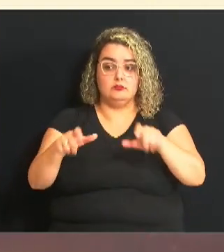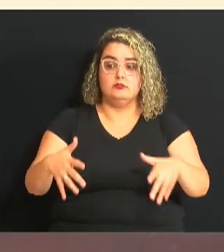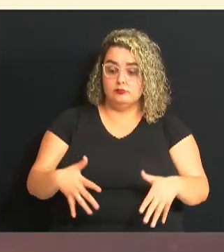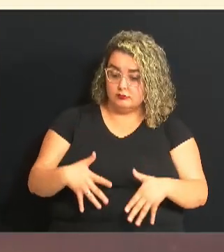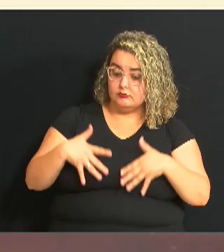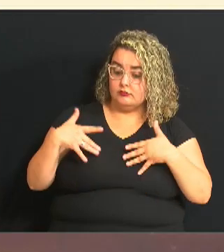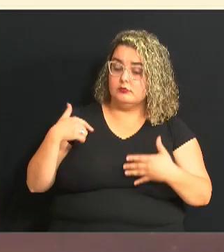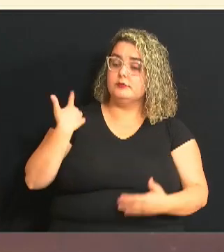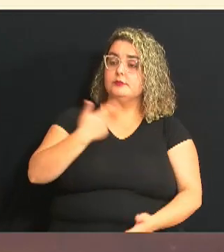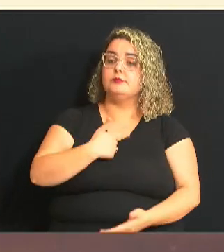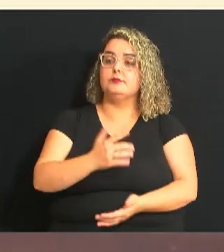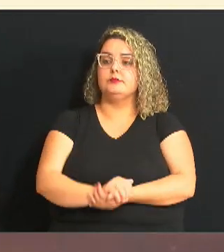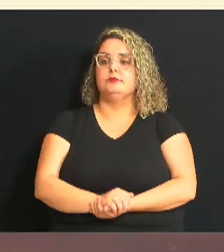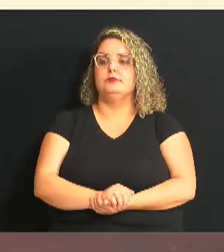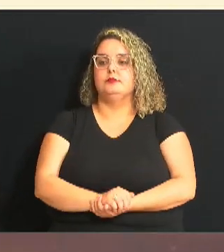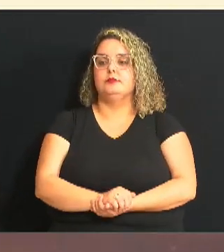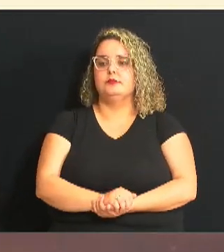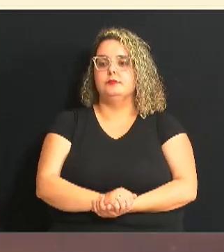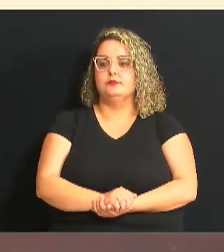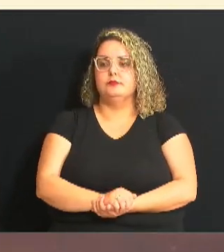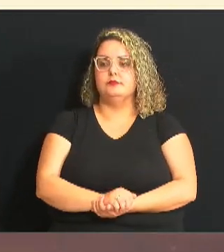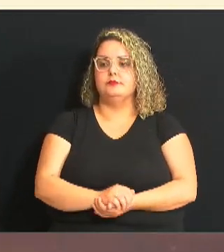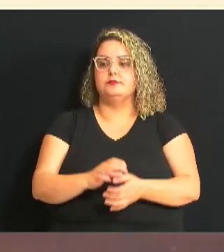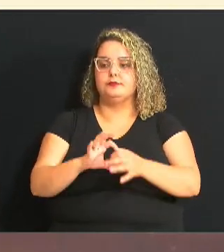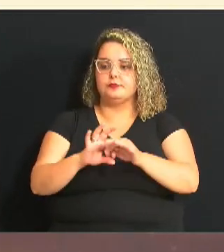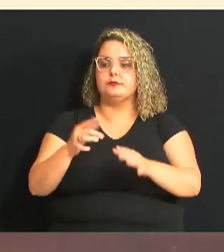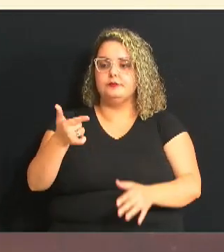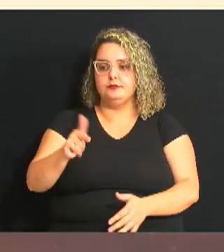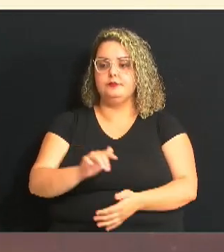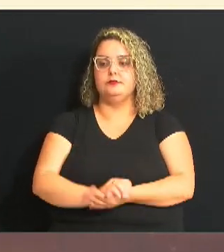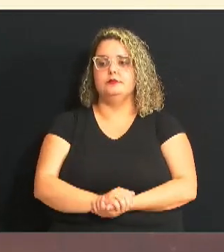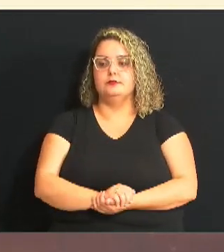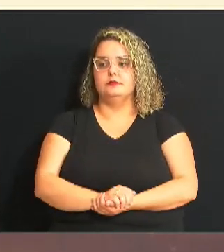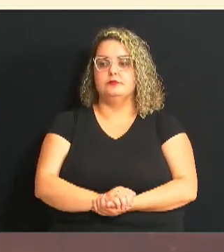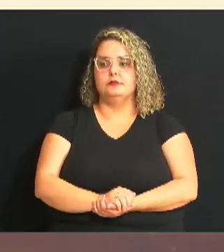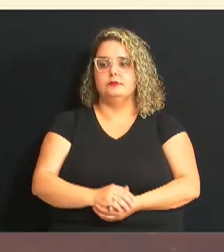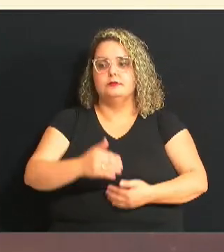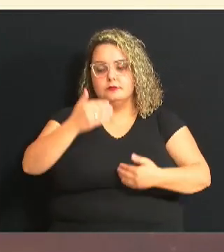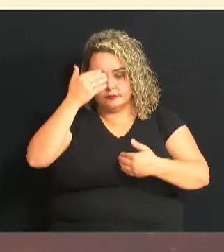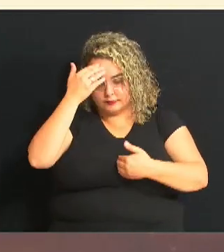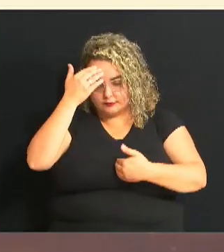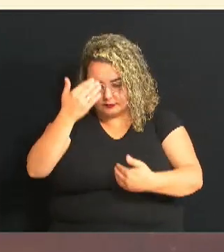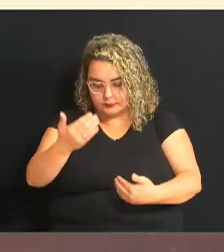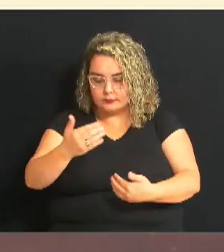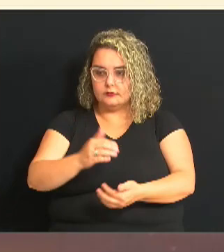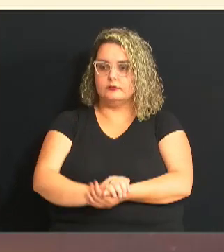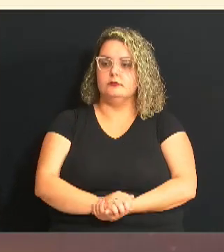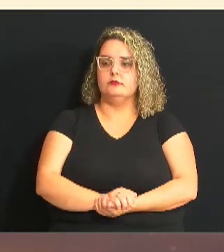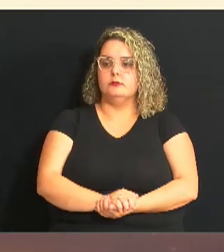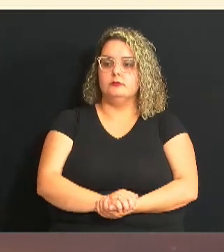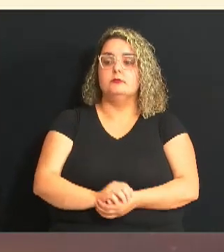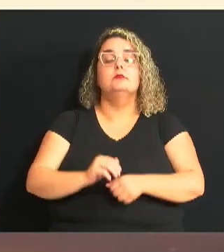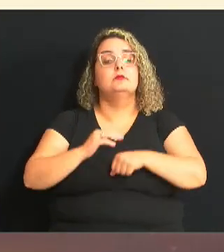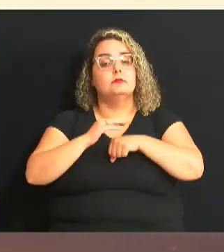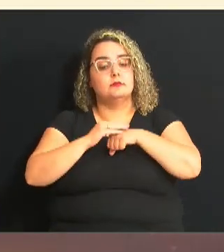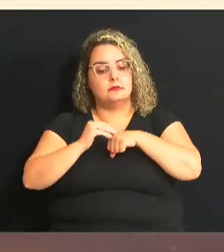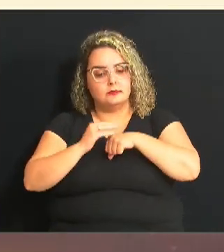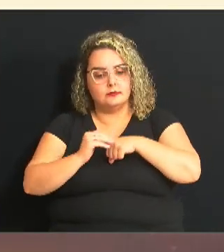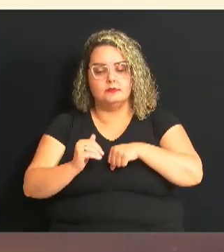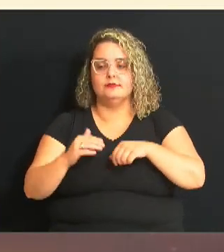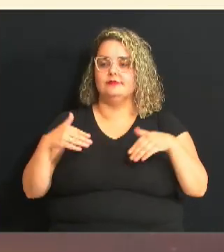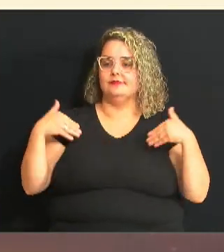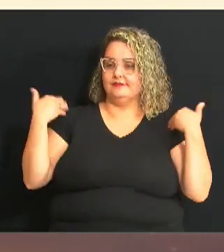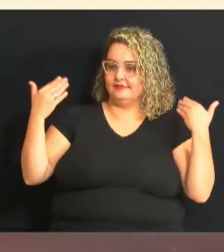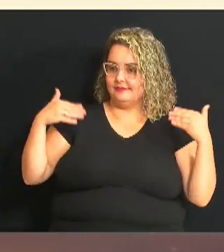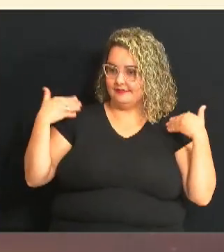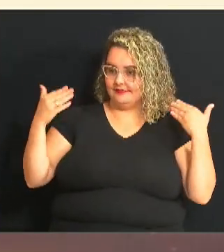nós. Então, deixar aqui, mais uma vez, a minha gratidão, o meu carinho, a minha alegria, né, por